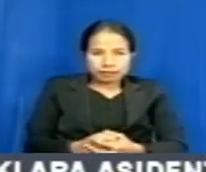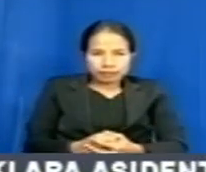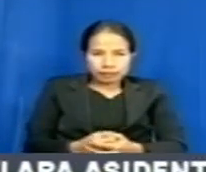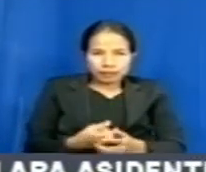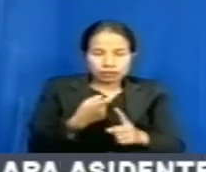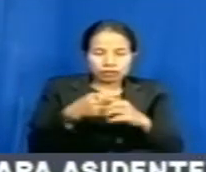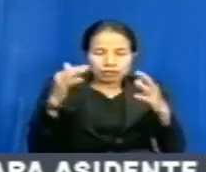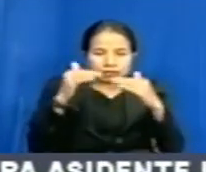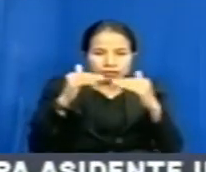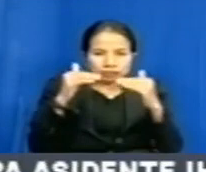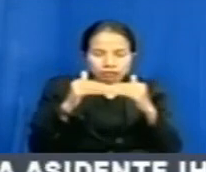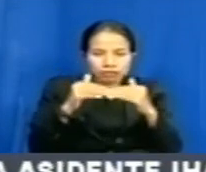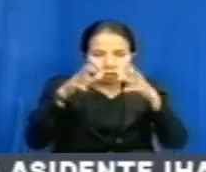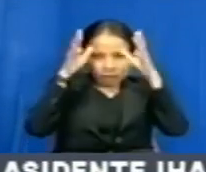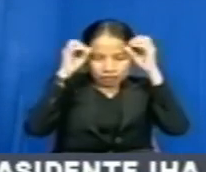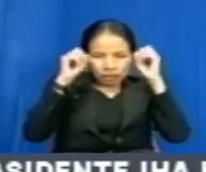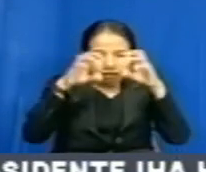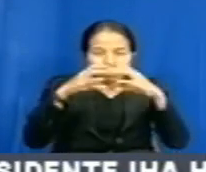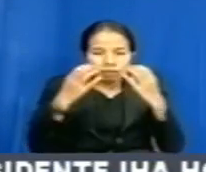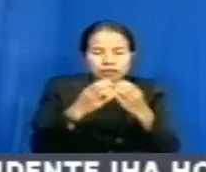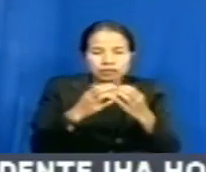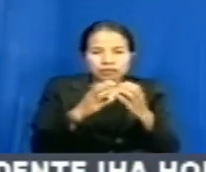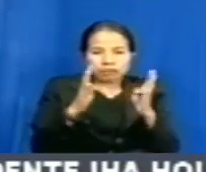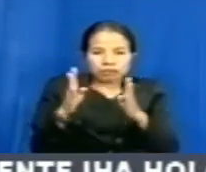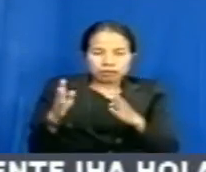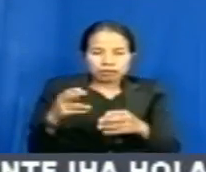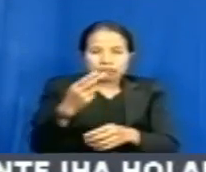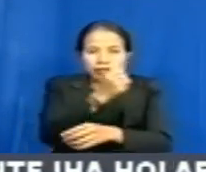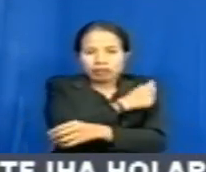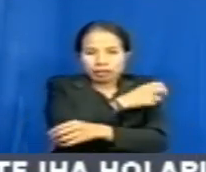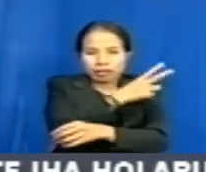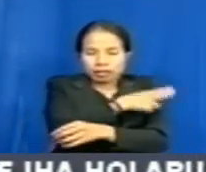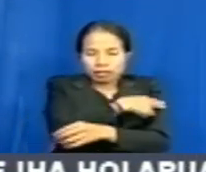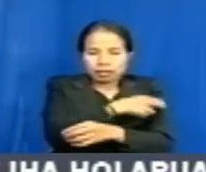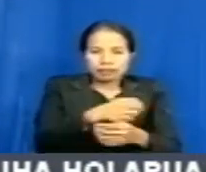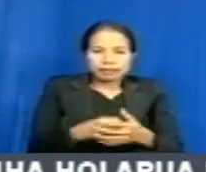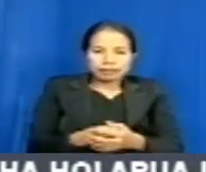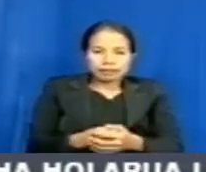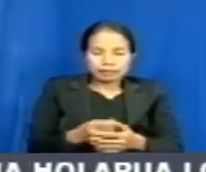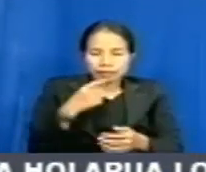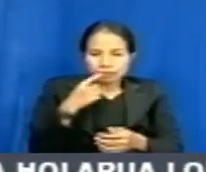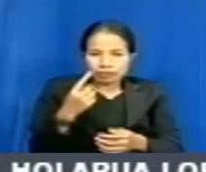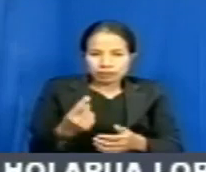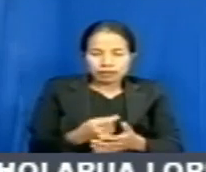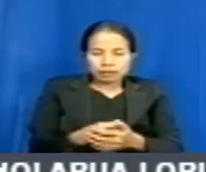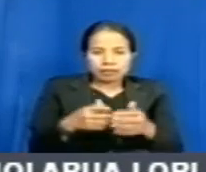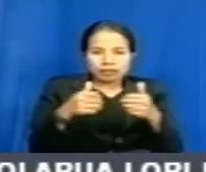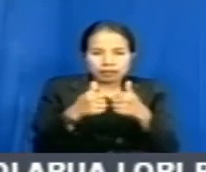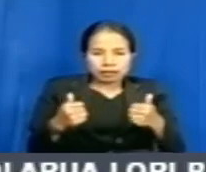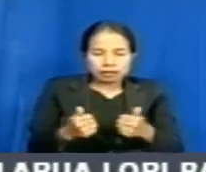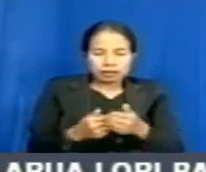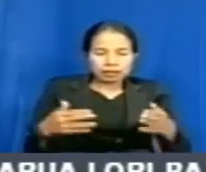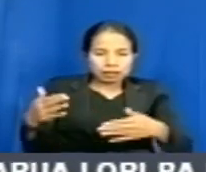Lihusi Conferência Imprensa Presidente Comissão Organizadora AHDMTL, Carceres Nunes afirma, Associação